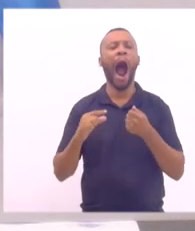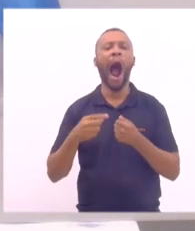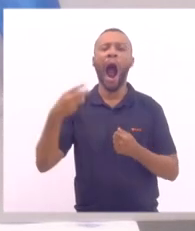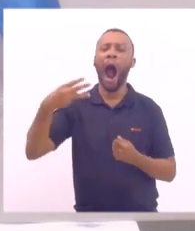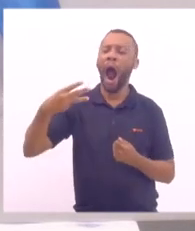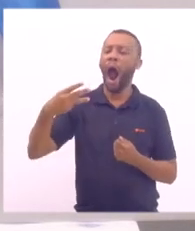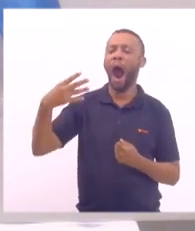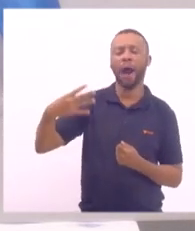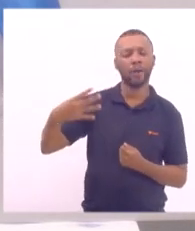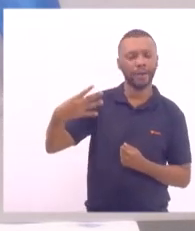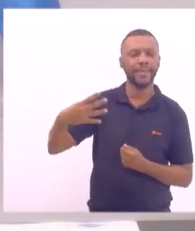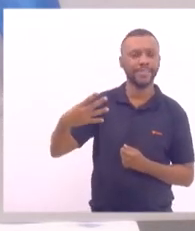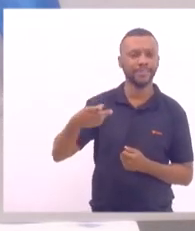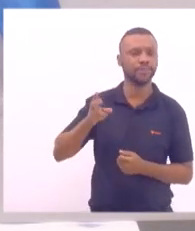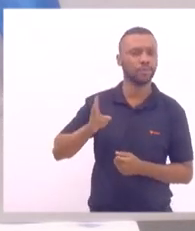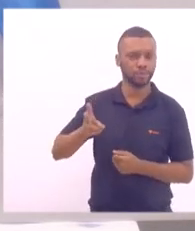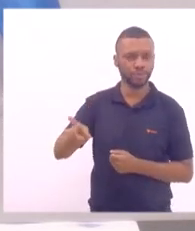Manter.